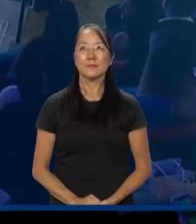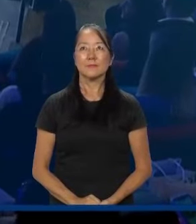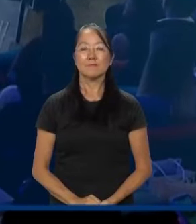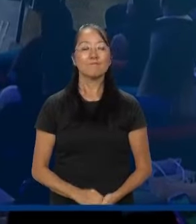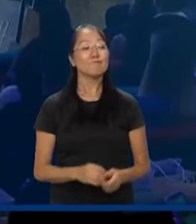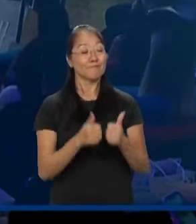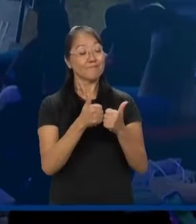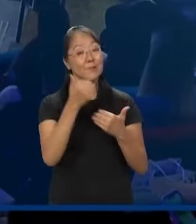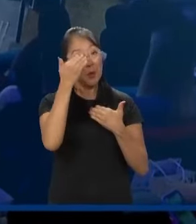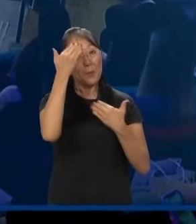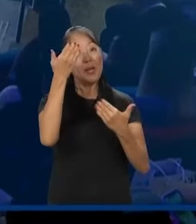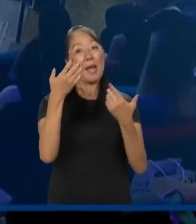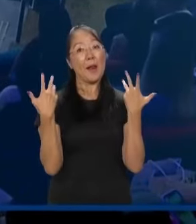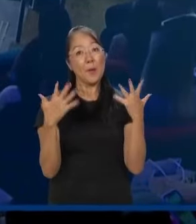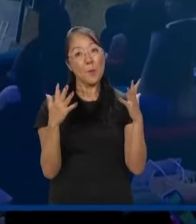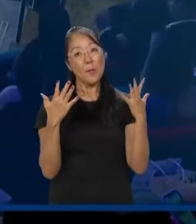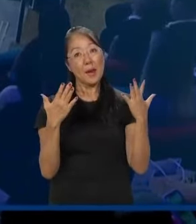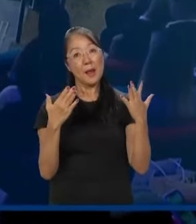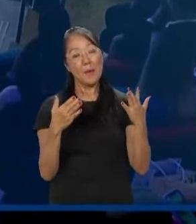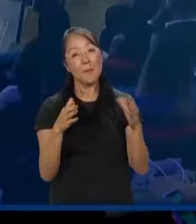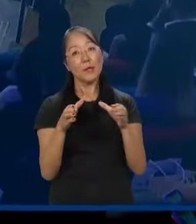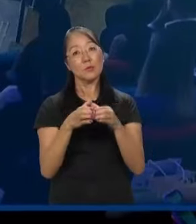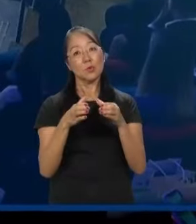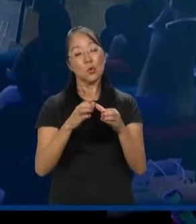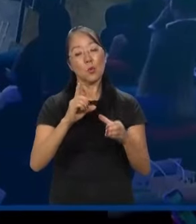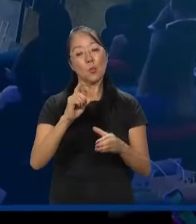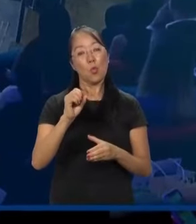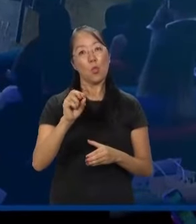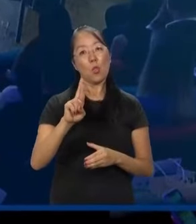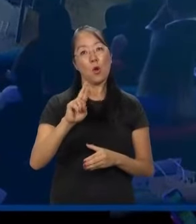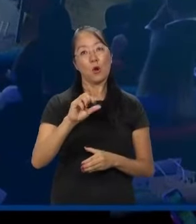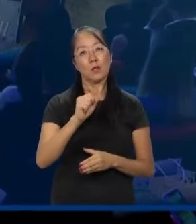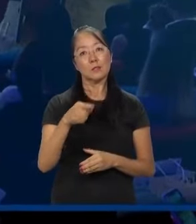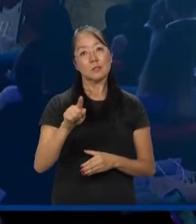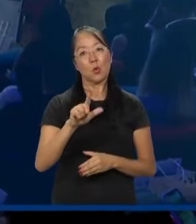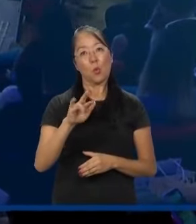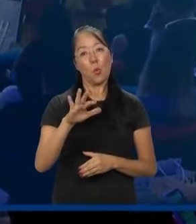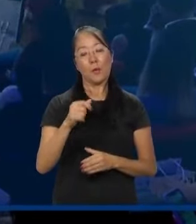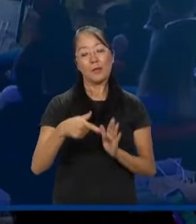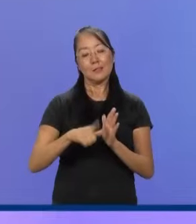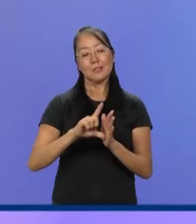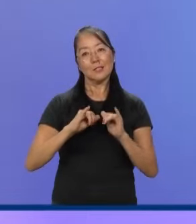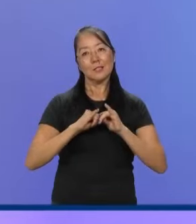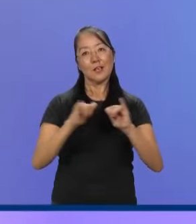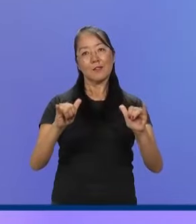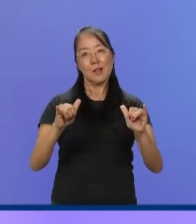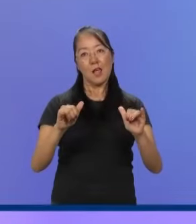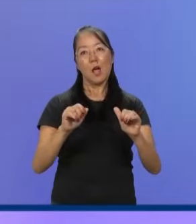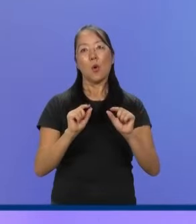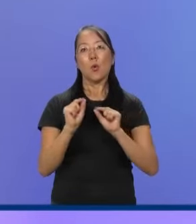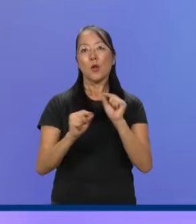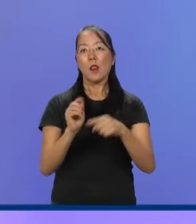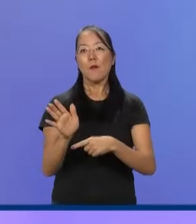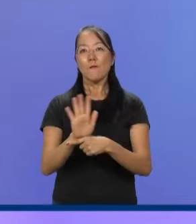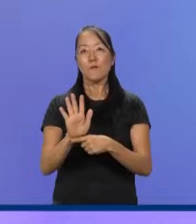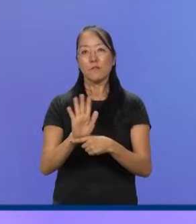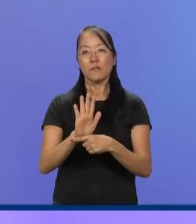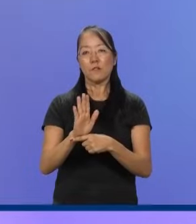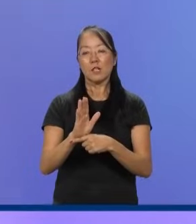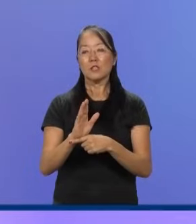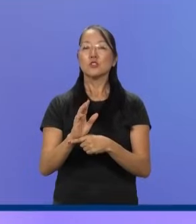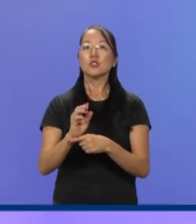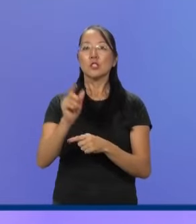Muitíssimo obrigado, parabéns à Redor São Luís. E antes de anunciar o próximo prêmio, passaremos na sequência os vídeos dos nossos